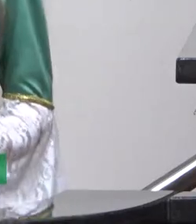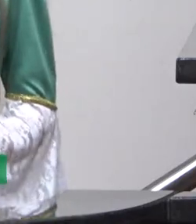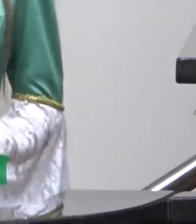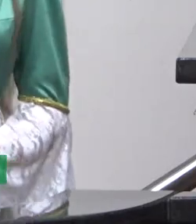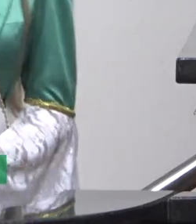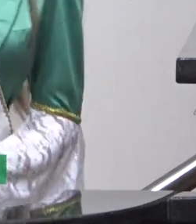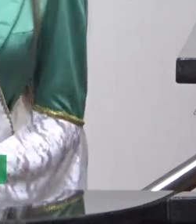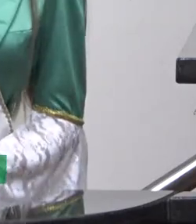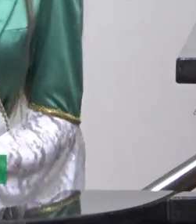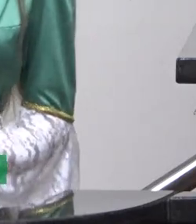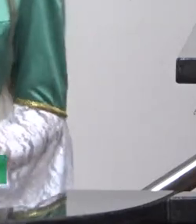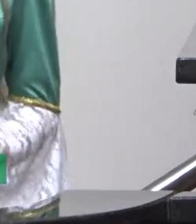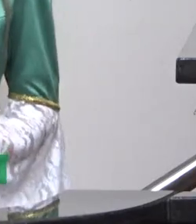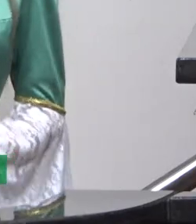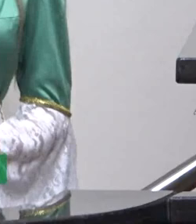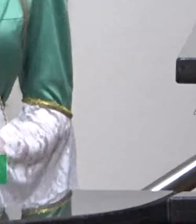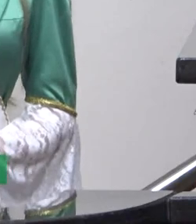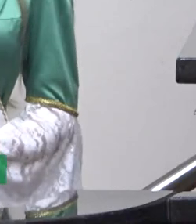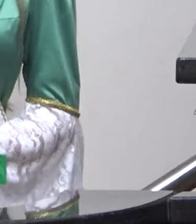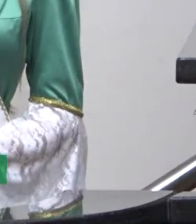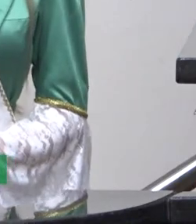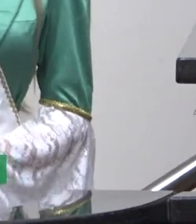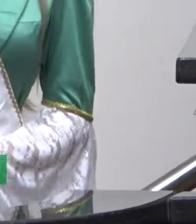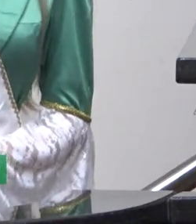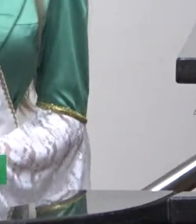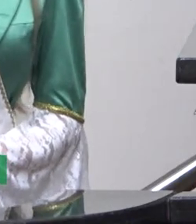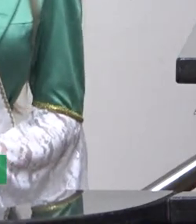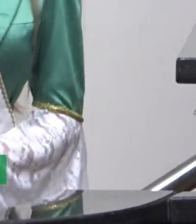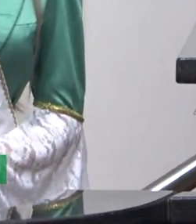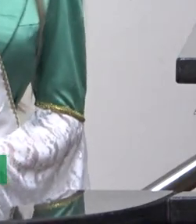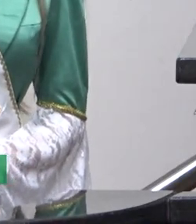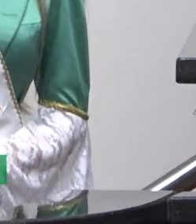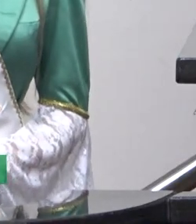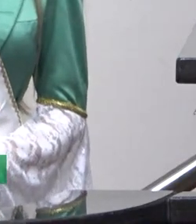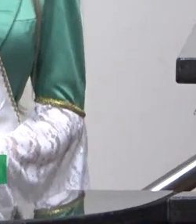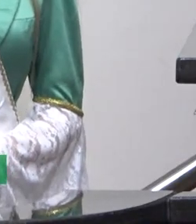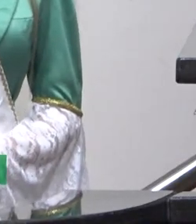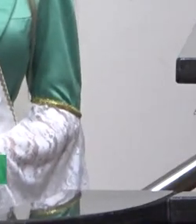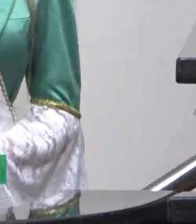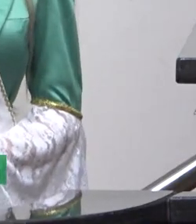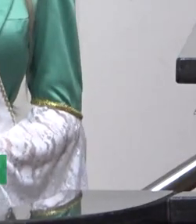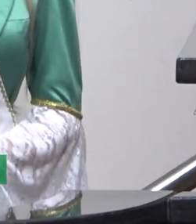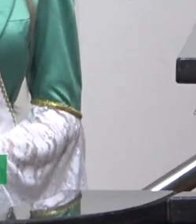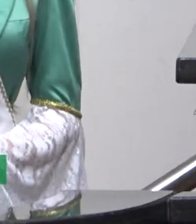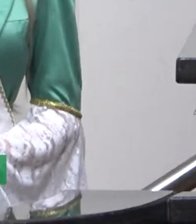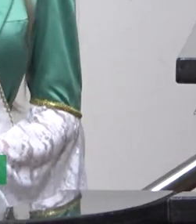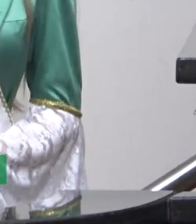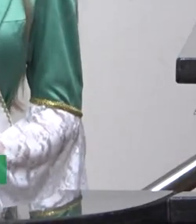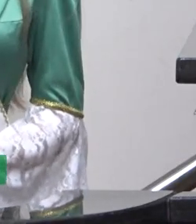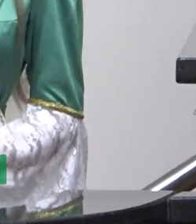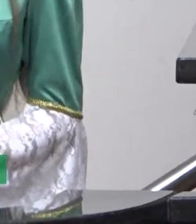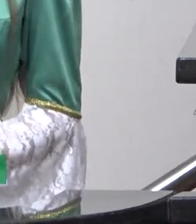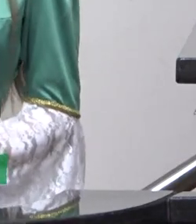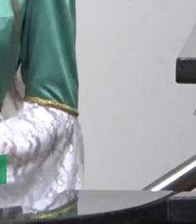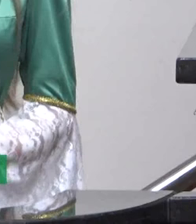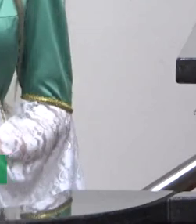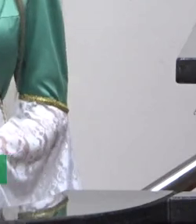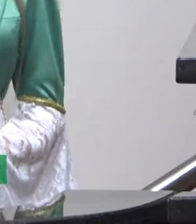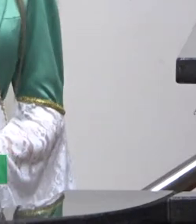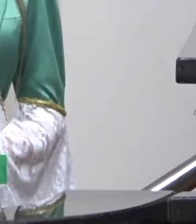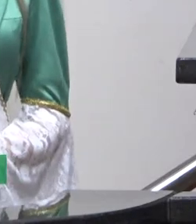já tinha o coração velho do Oeste terra de um povo acolhedor hospitaleiro e com muita alegria para dar